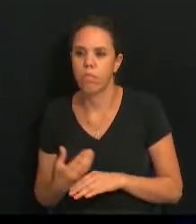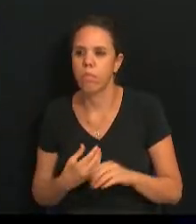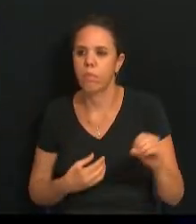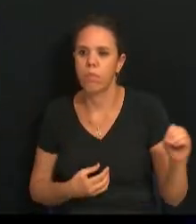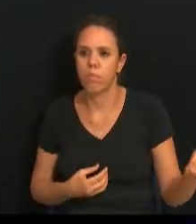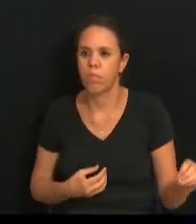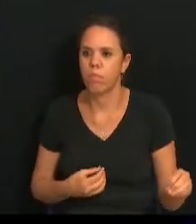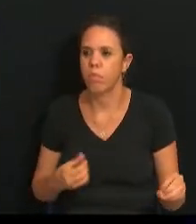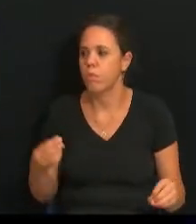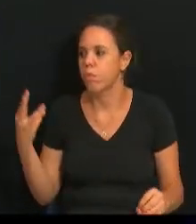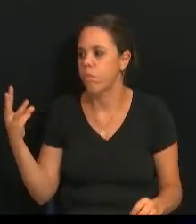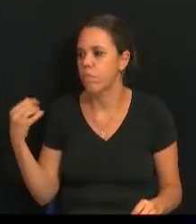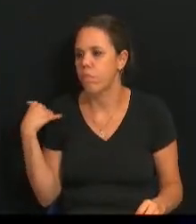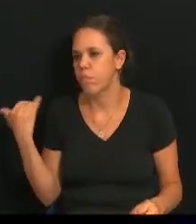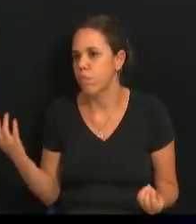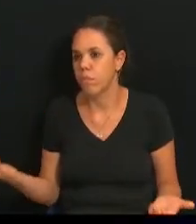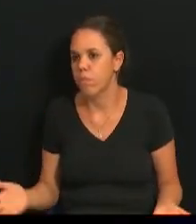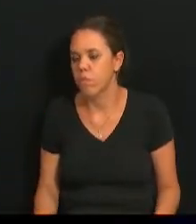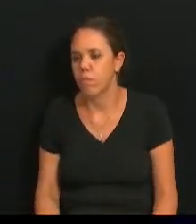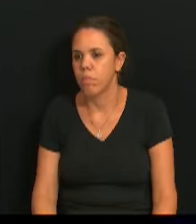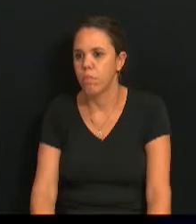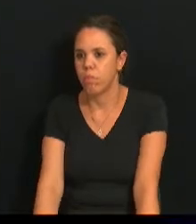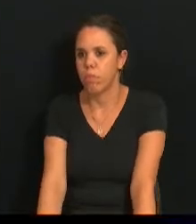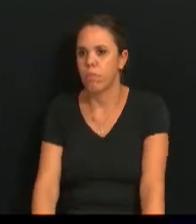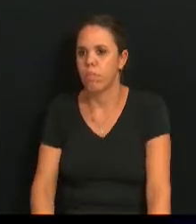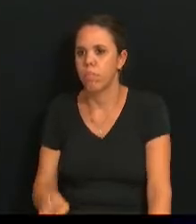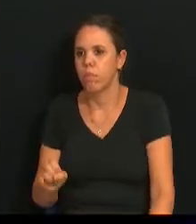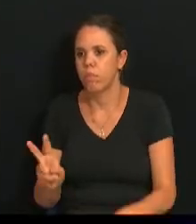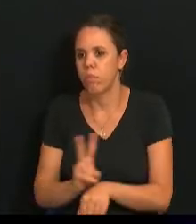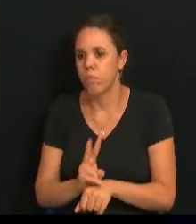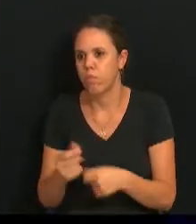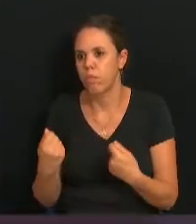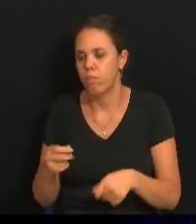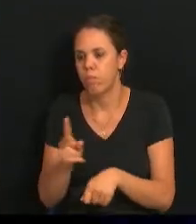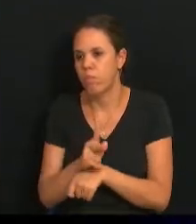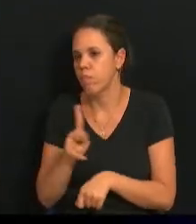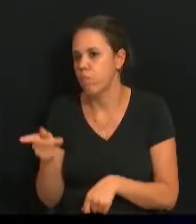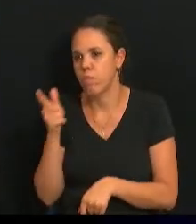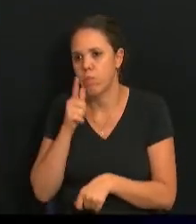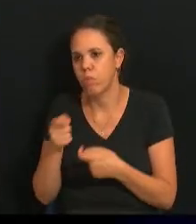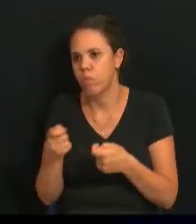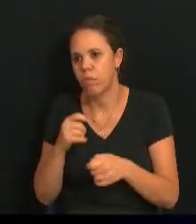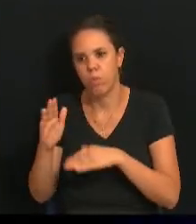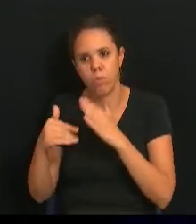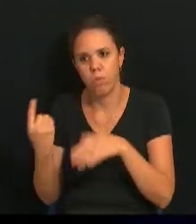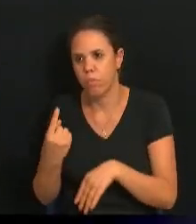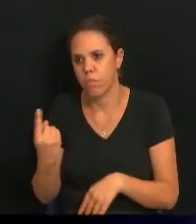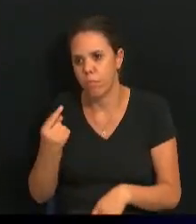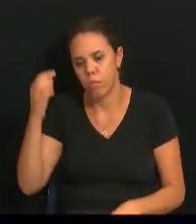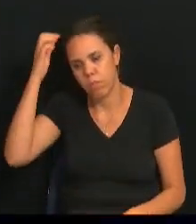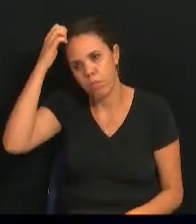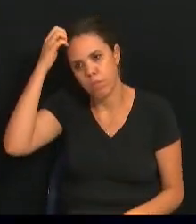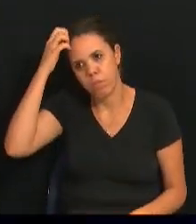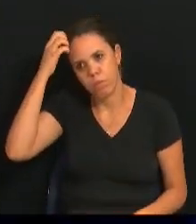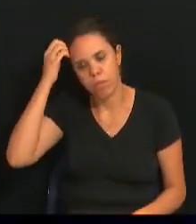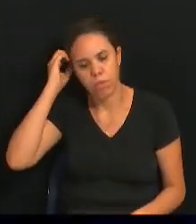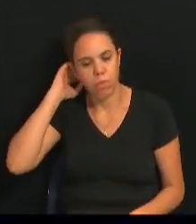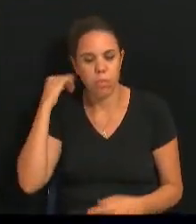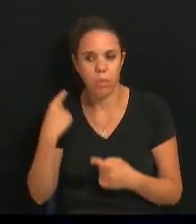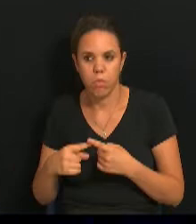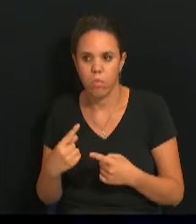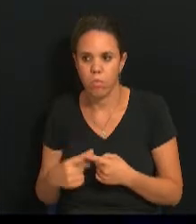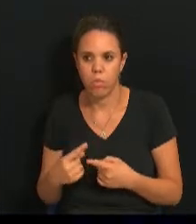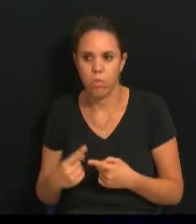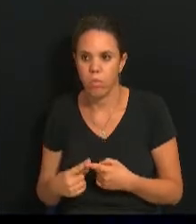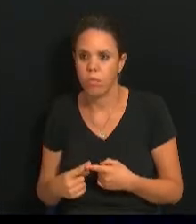a 3 anos sem um monitor. O professor não consegue desenvolver sozinho. Por quê?